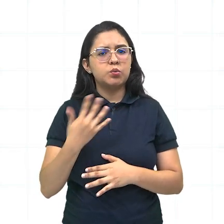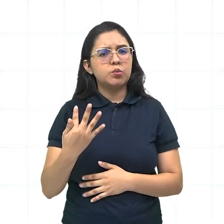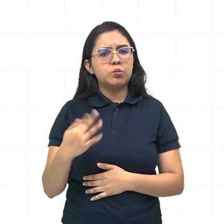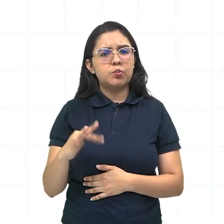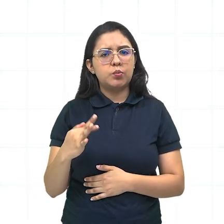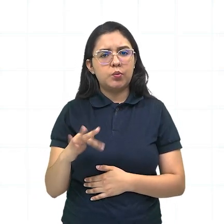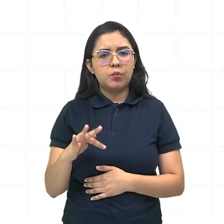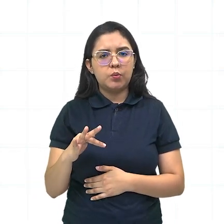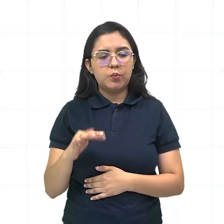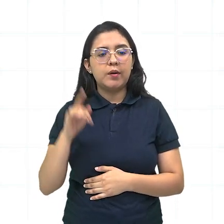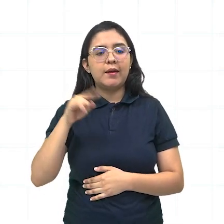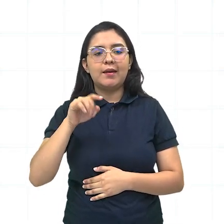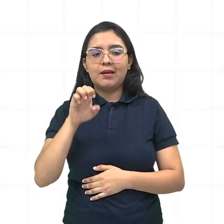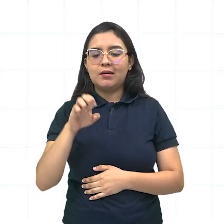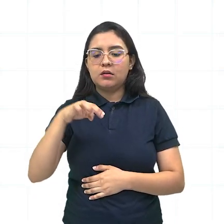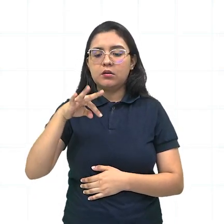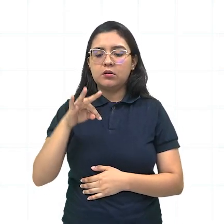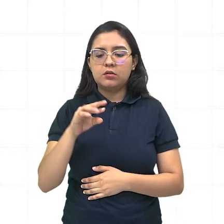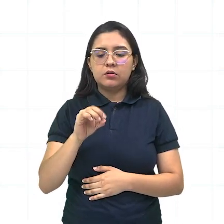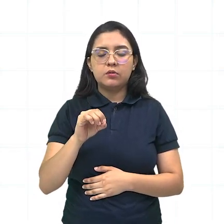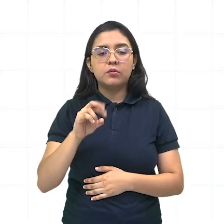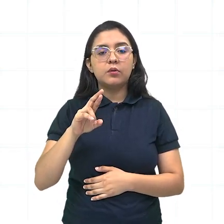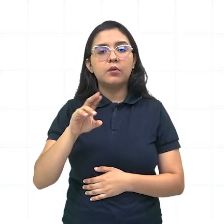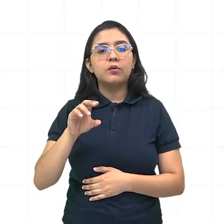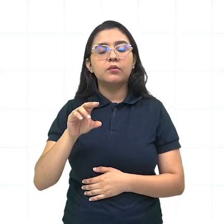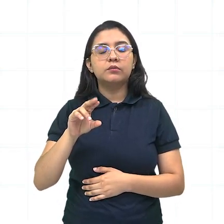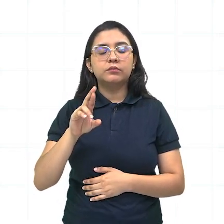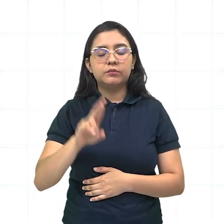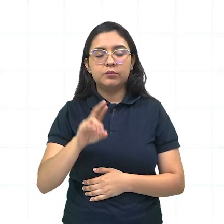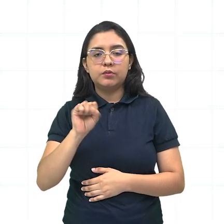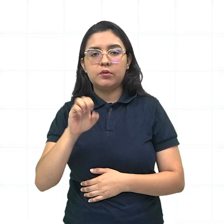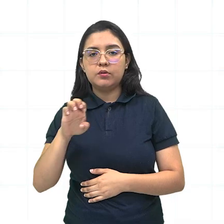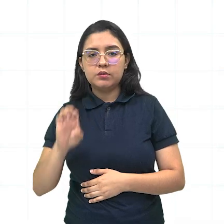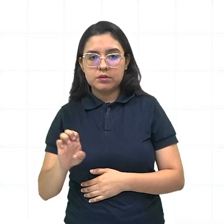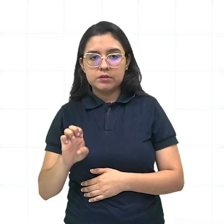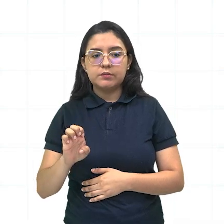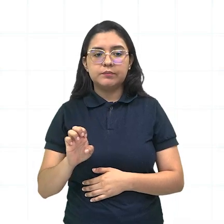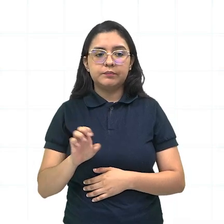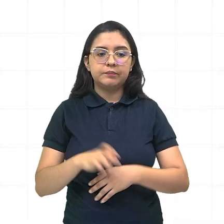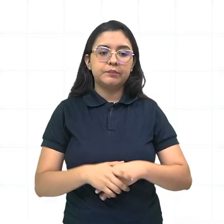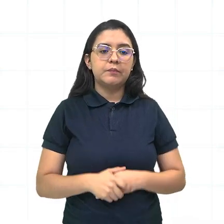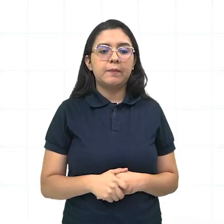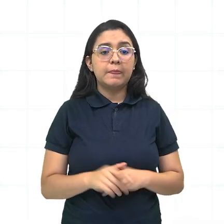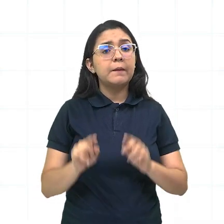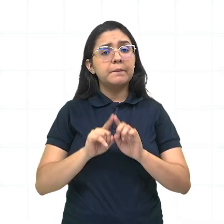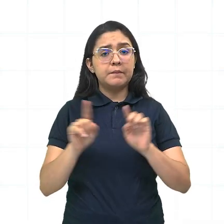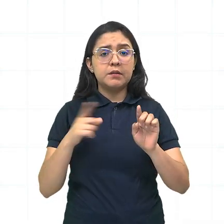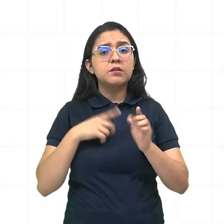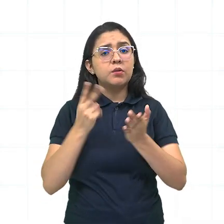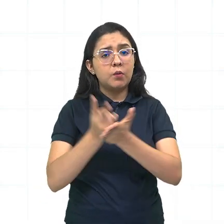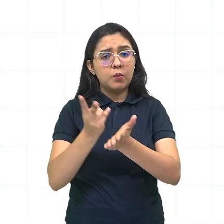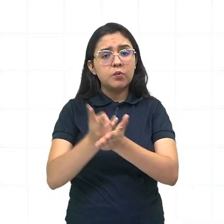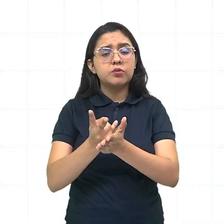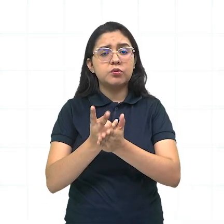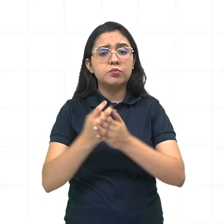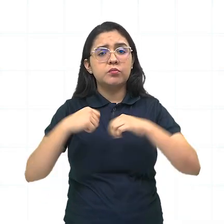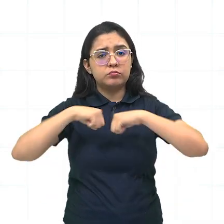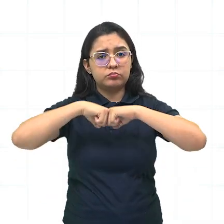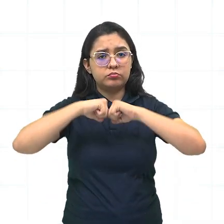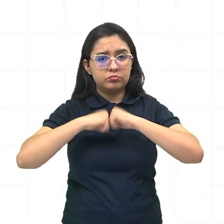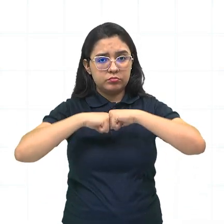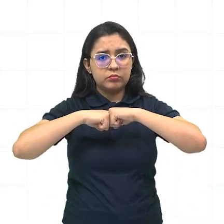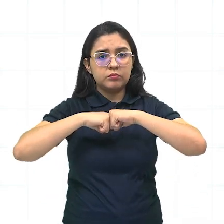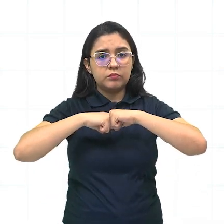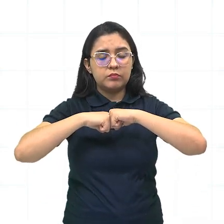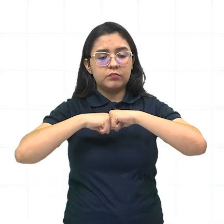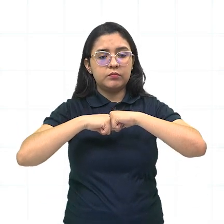né? Isso daí é uma entorse. O pé, ele fez o estiramento, mas ele está ali no lugar, está no mesmo lugar, certo?